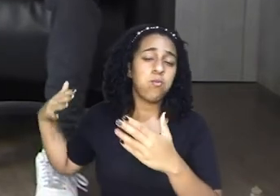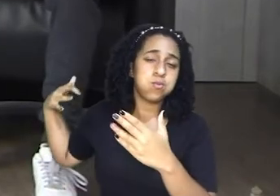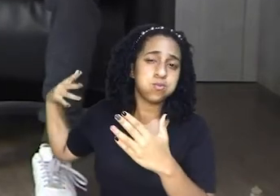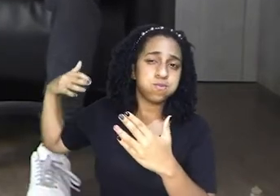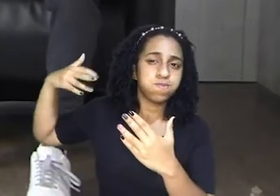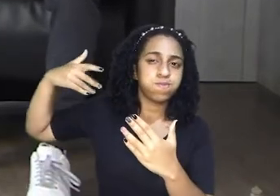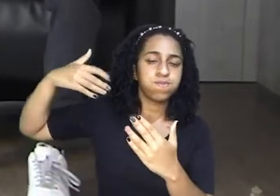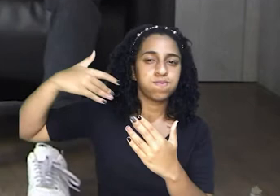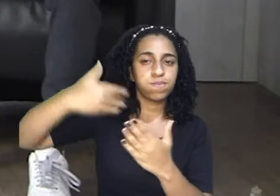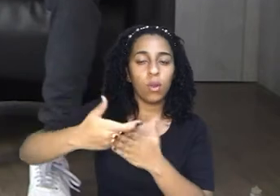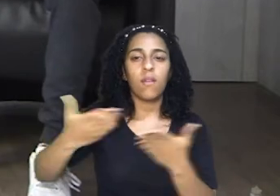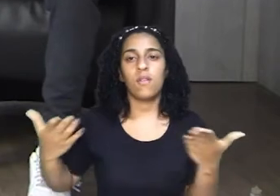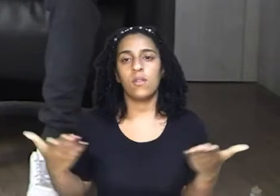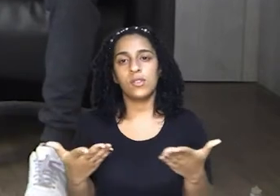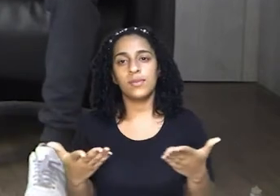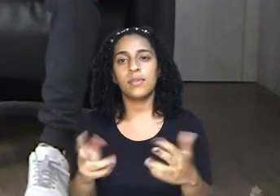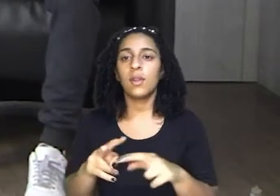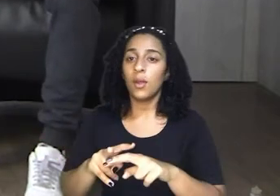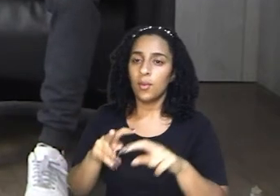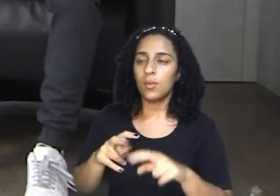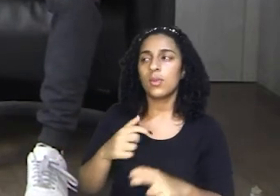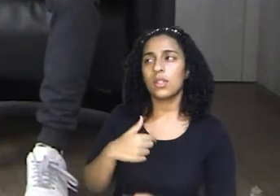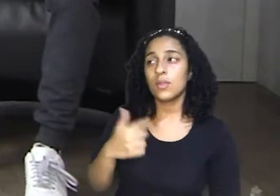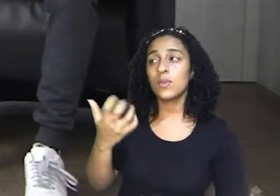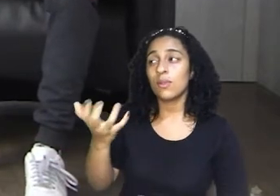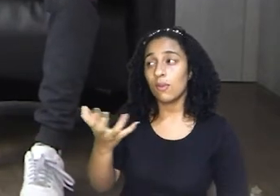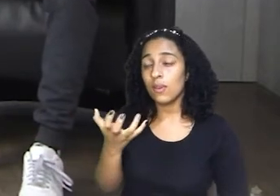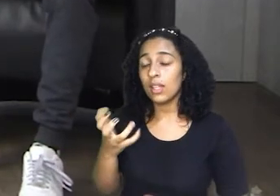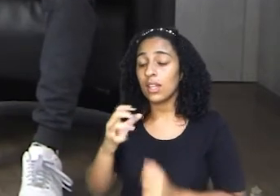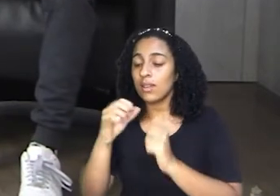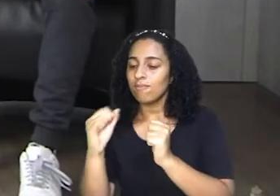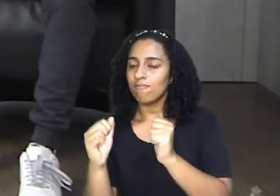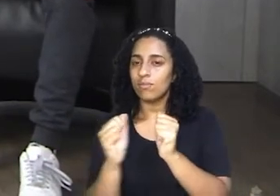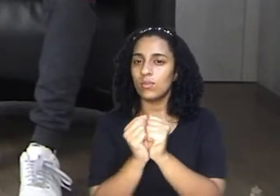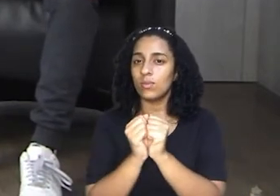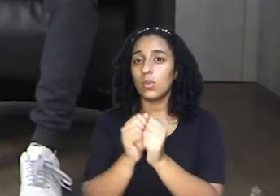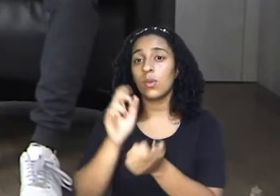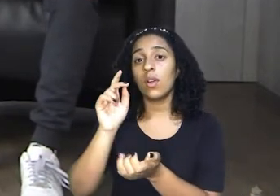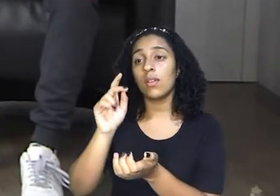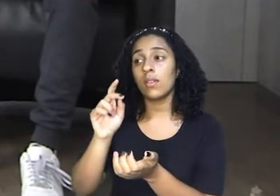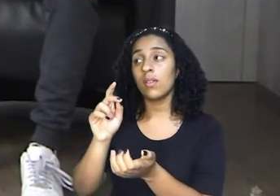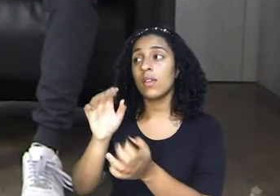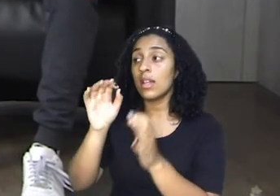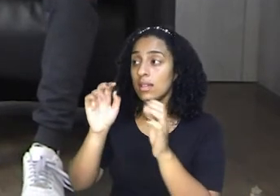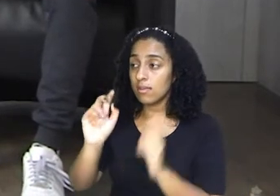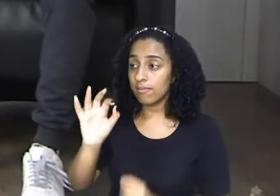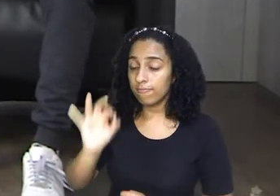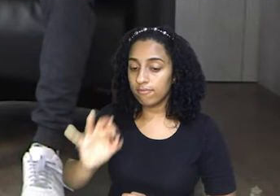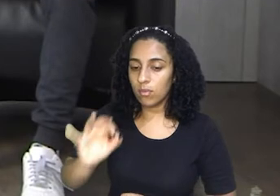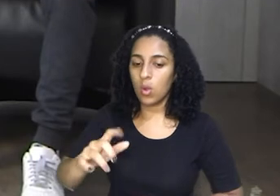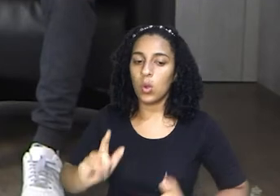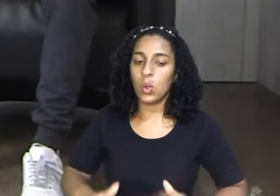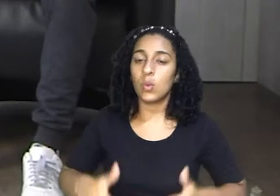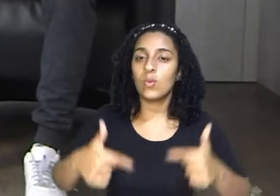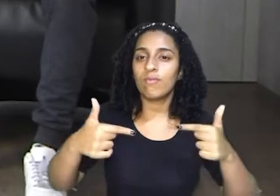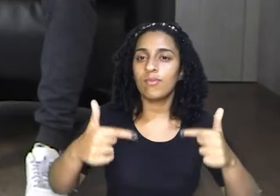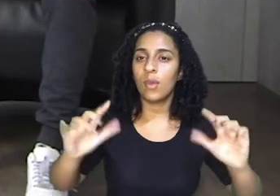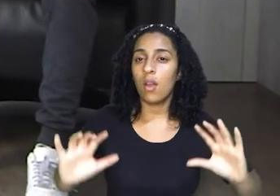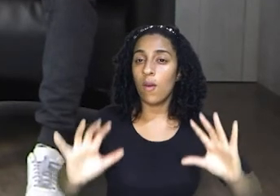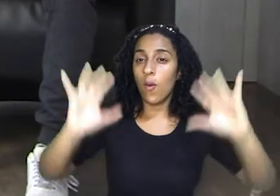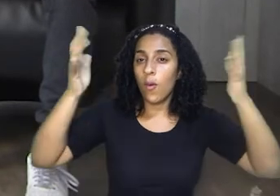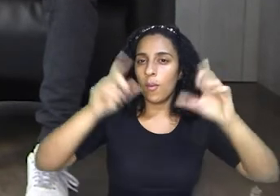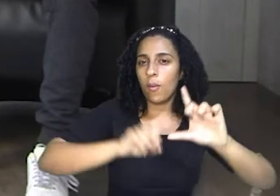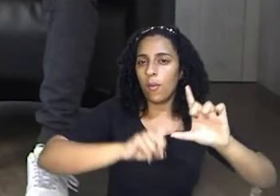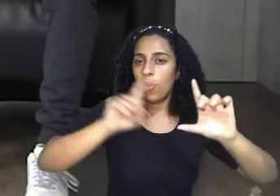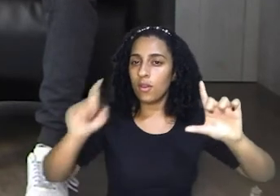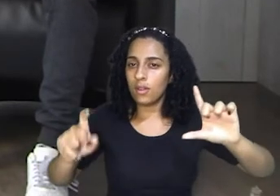Brasil colônia certa É por isso que juntar as duas coisas né é justamente isso lutar é comemorar a independência